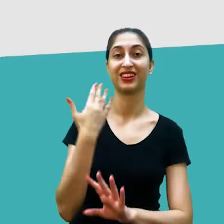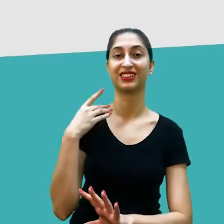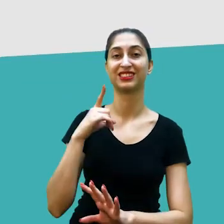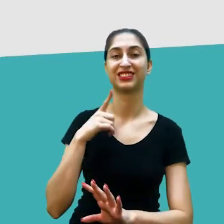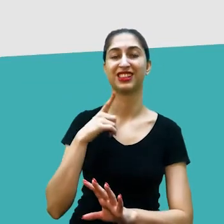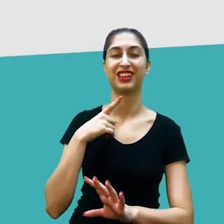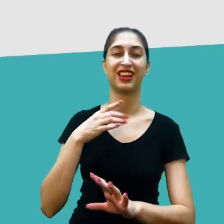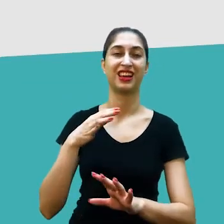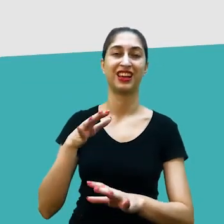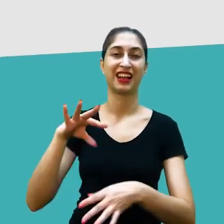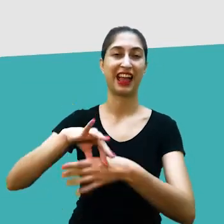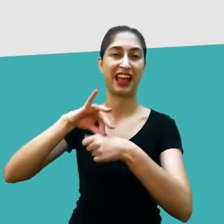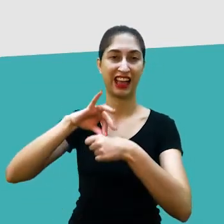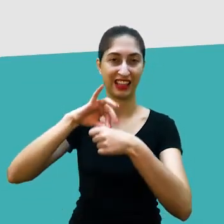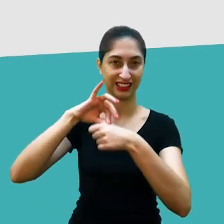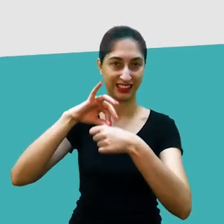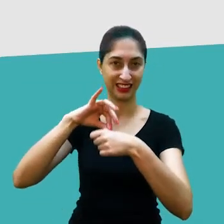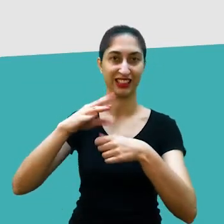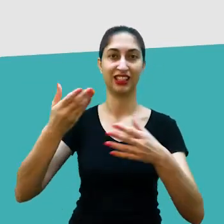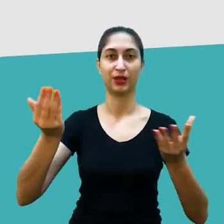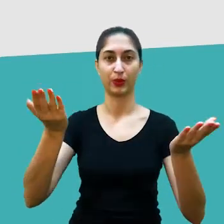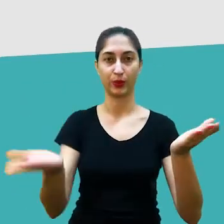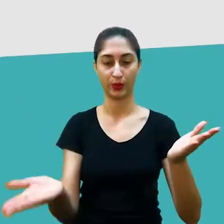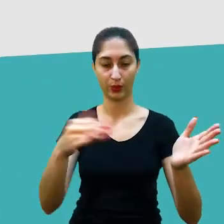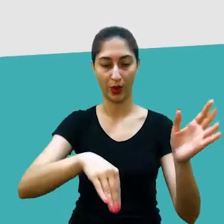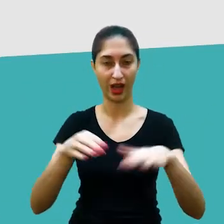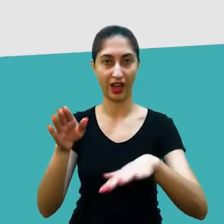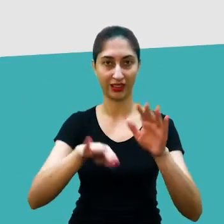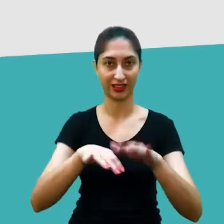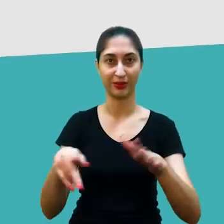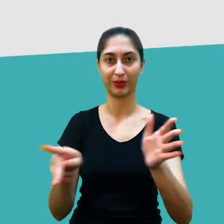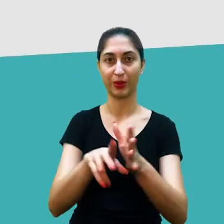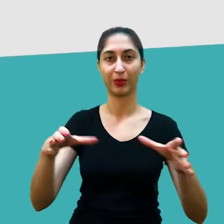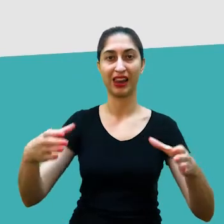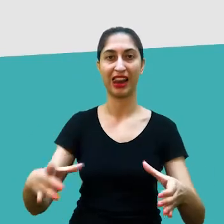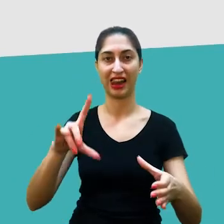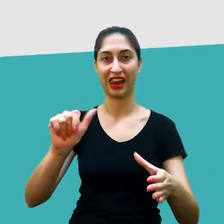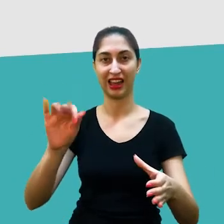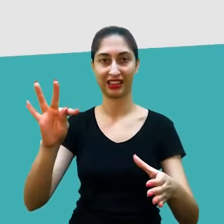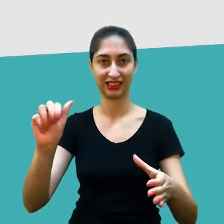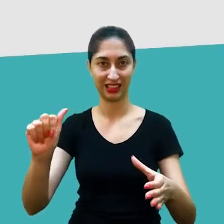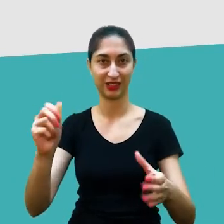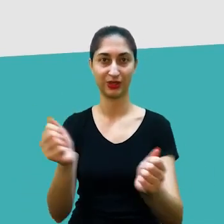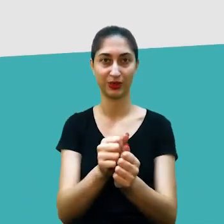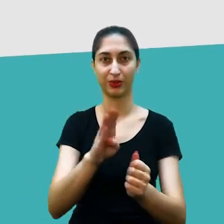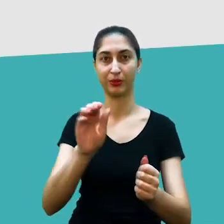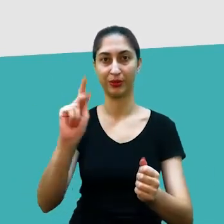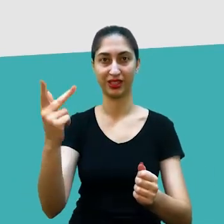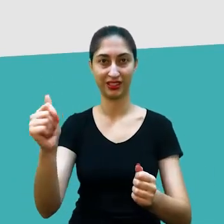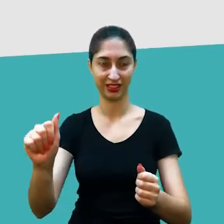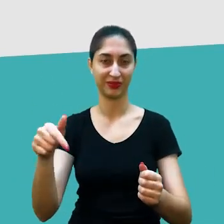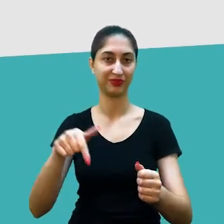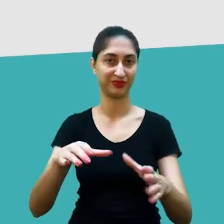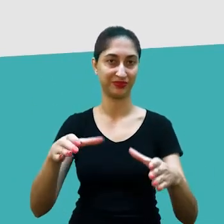de banha, que é muito comum em Minas. Aliás, eu tenho um lado mineiro, que é o lado da minha mãe, que eu me orgulho muito. Aqui então, a gente faz isso ainda.